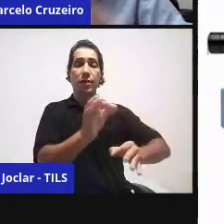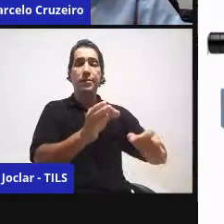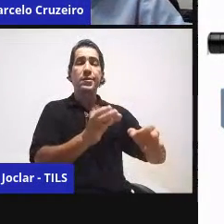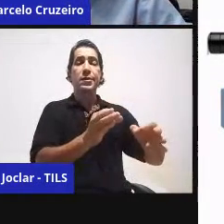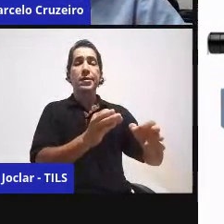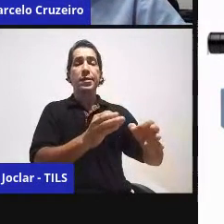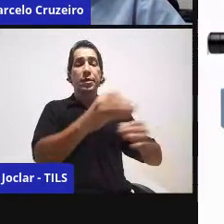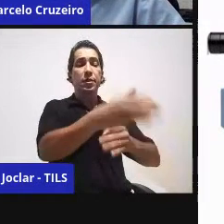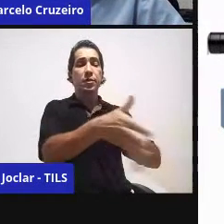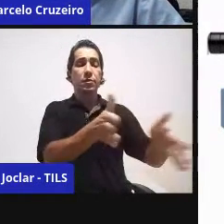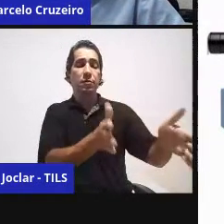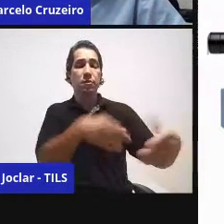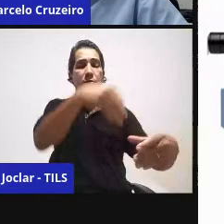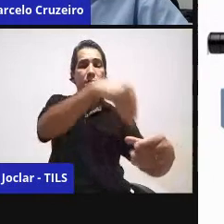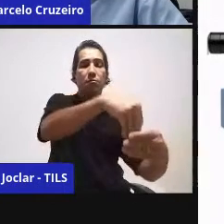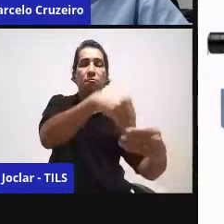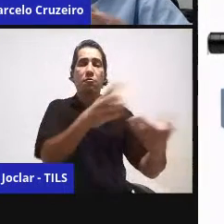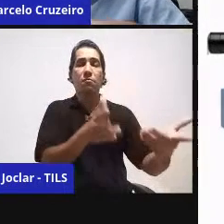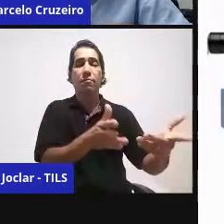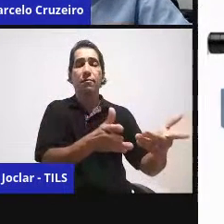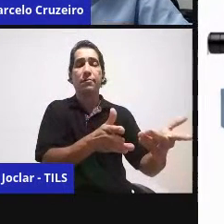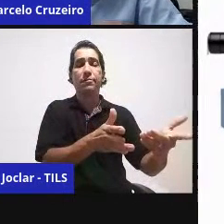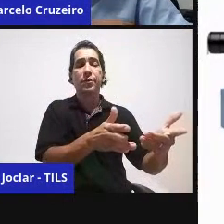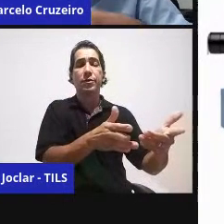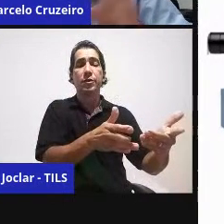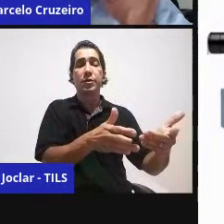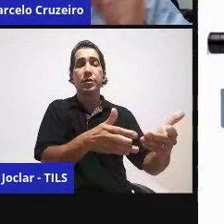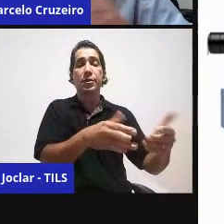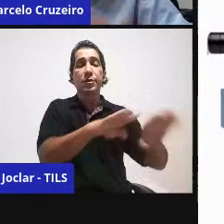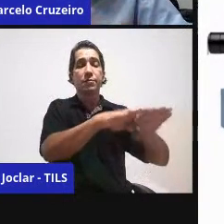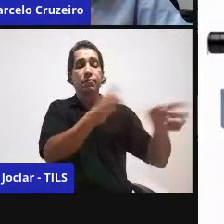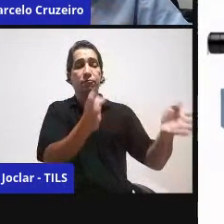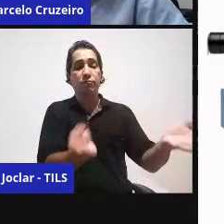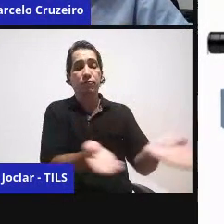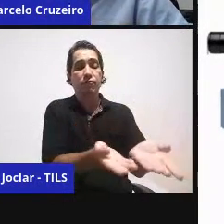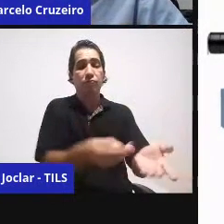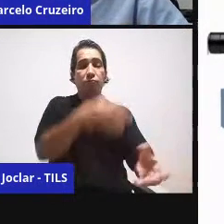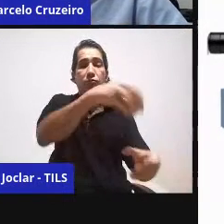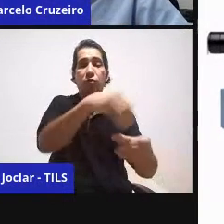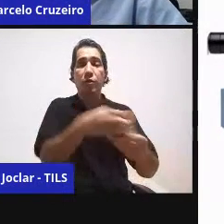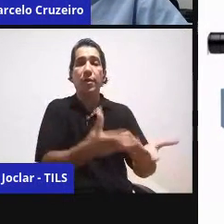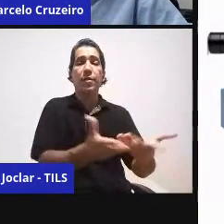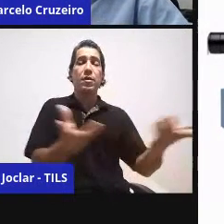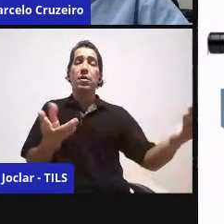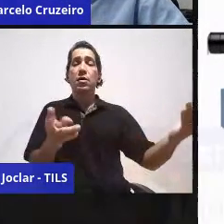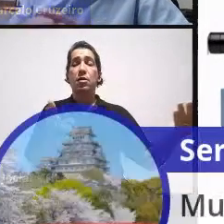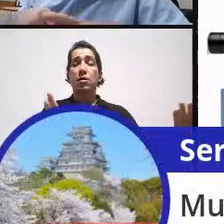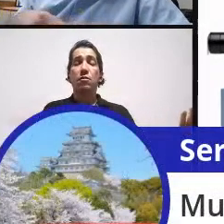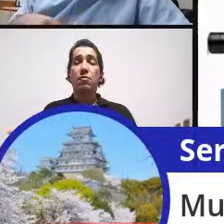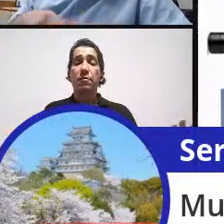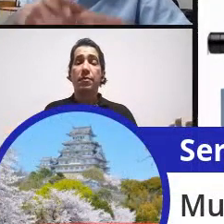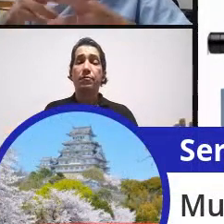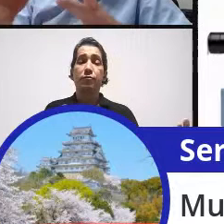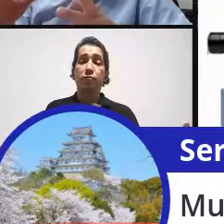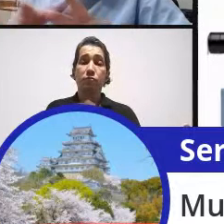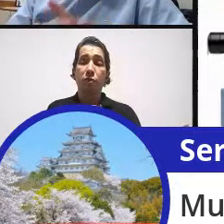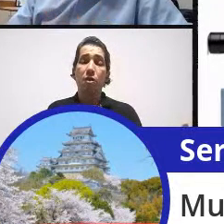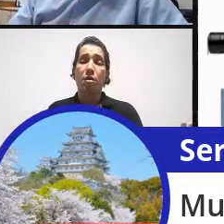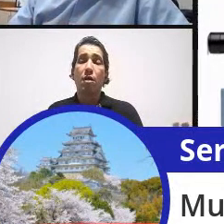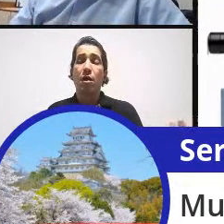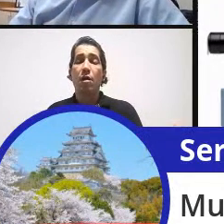do extrato de tomate, por exemplo. Né? Então, você tem aí inúmeras aplicações, né? Então, você tem, por